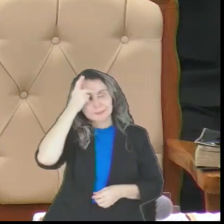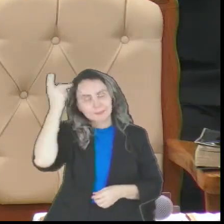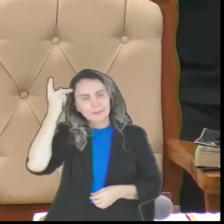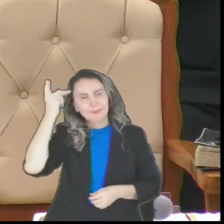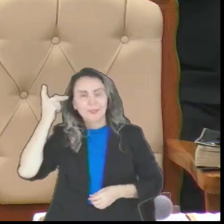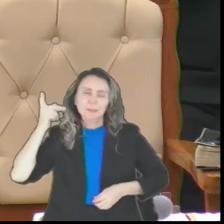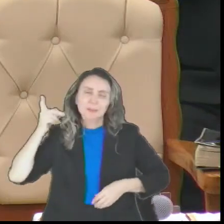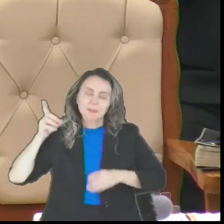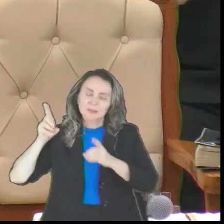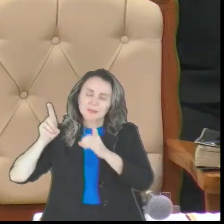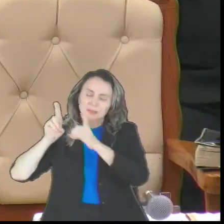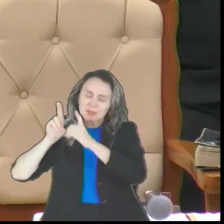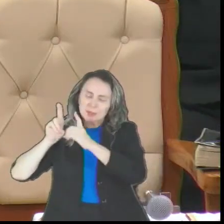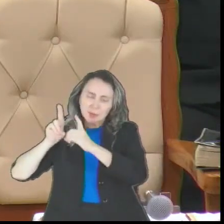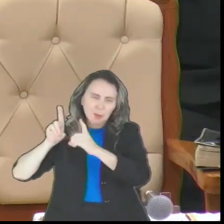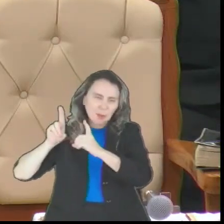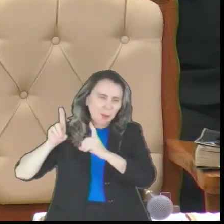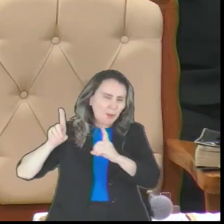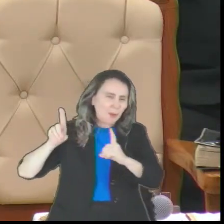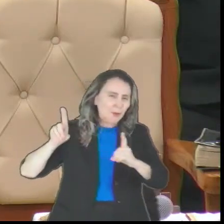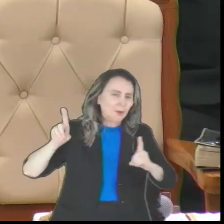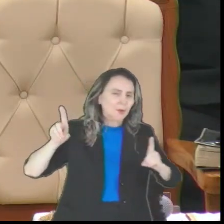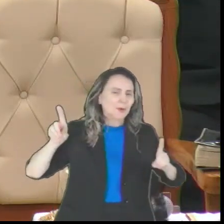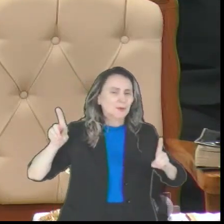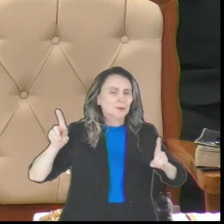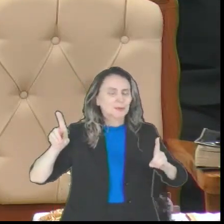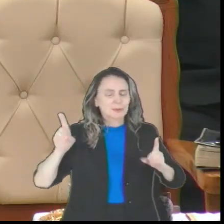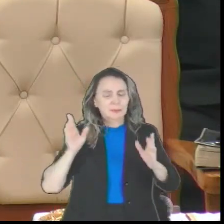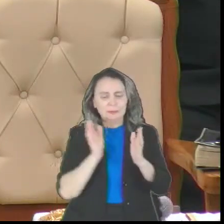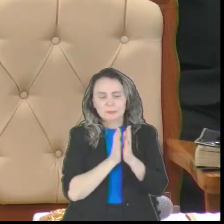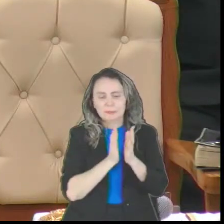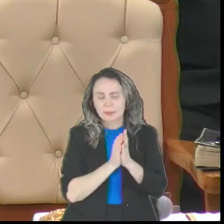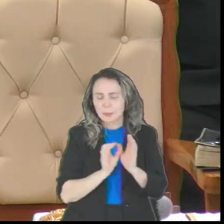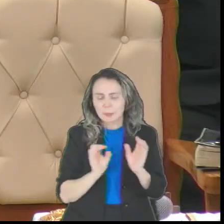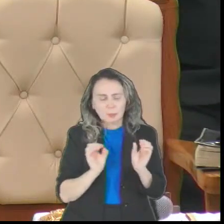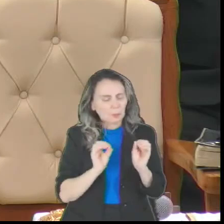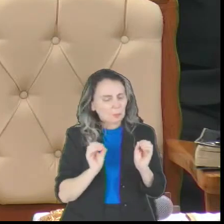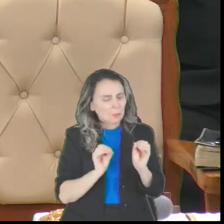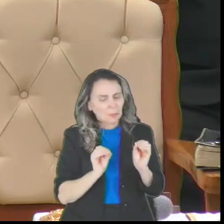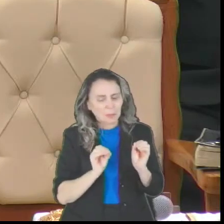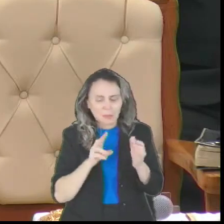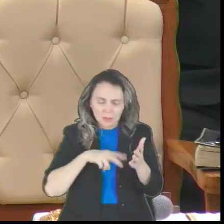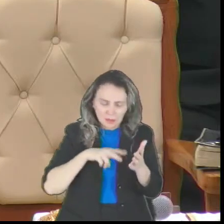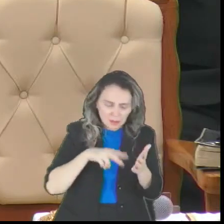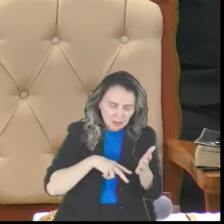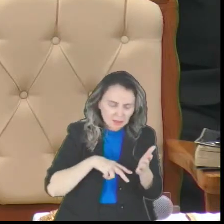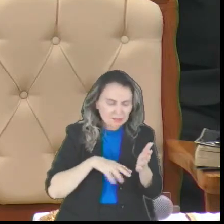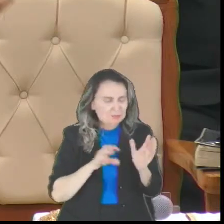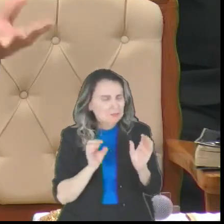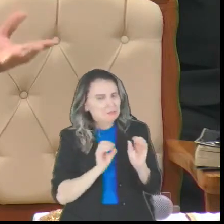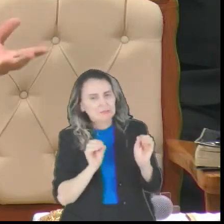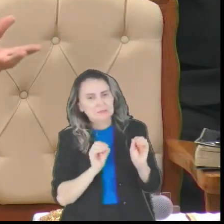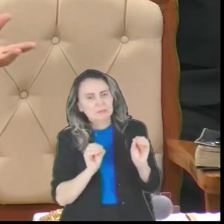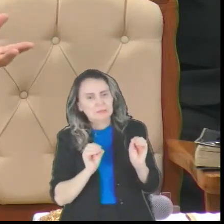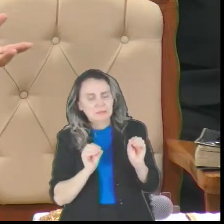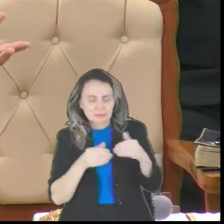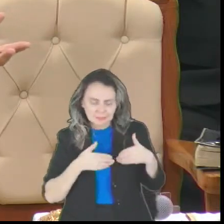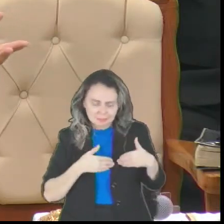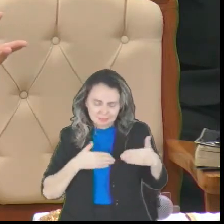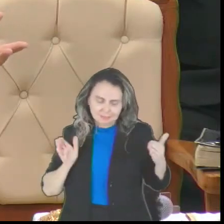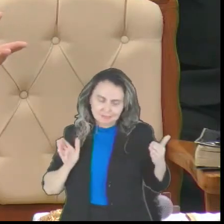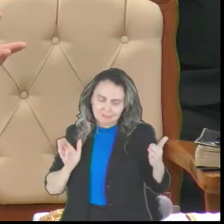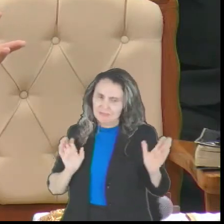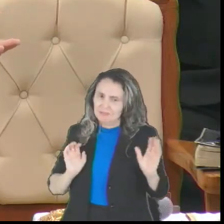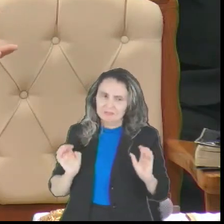nunca mais leu a palavra de Deus, nunca mais se colocou aos pés dele, nunca mais abriu o leque diante dele